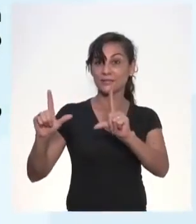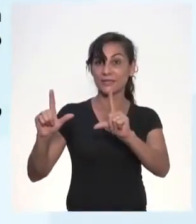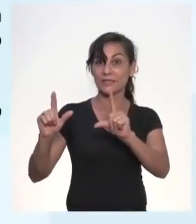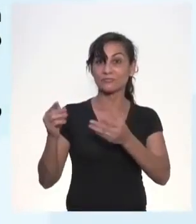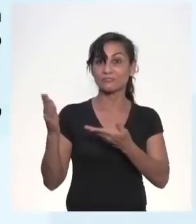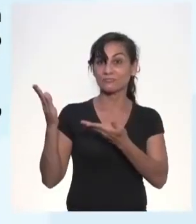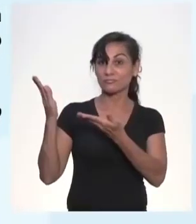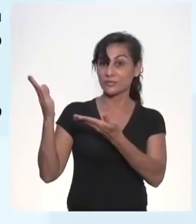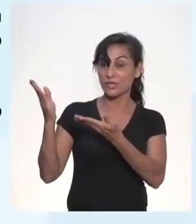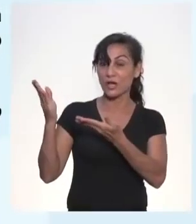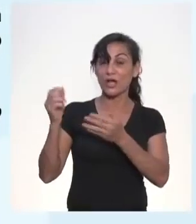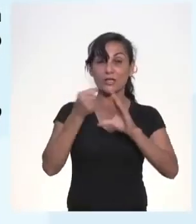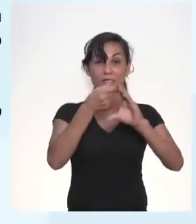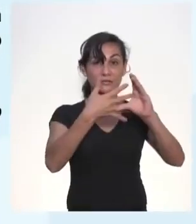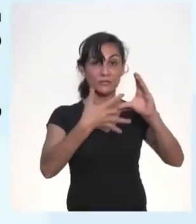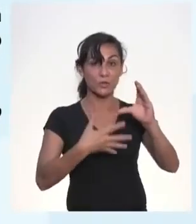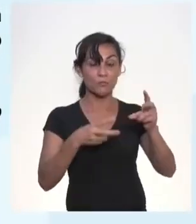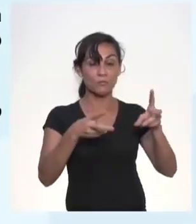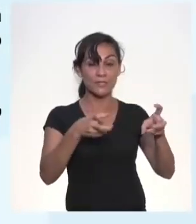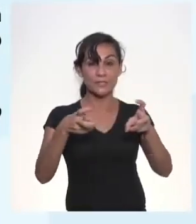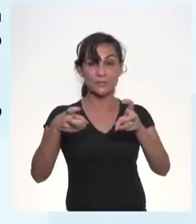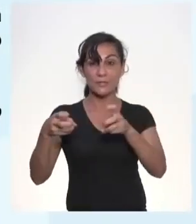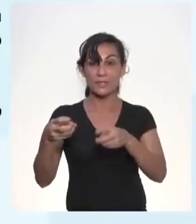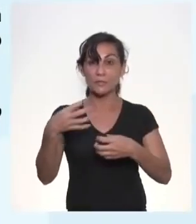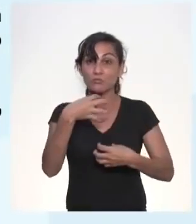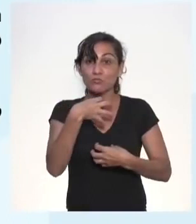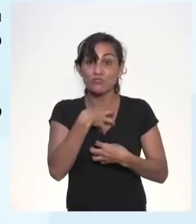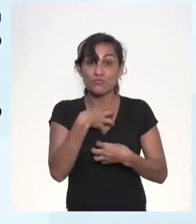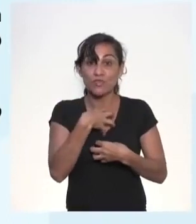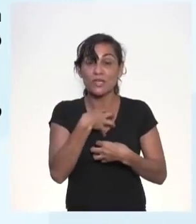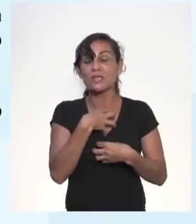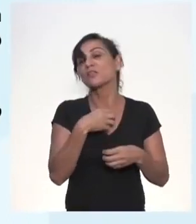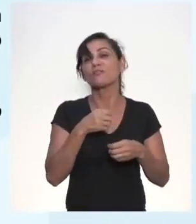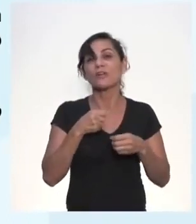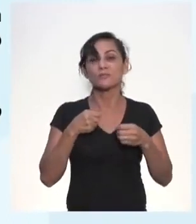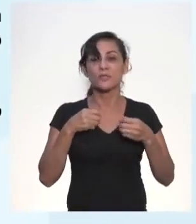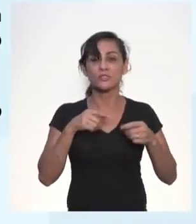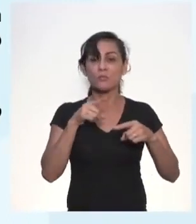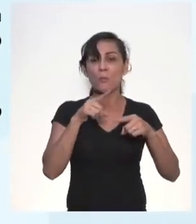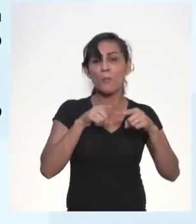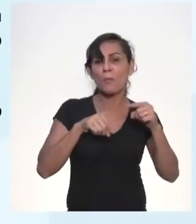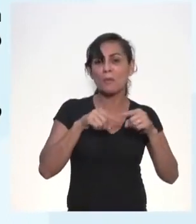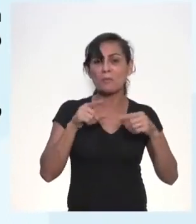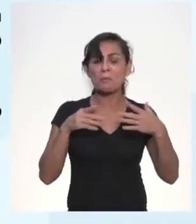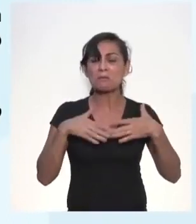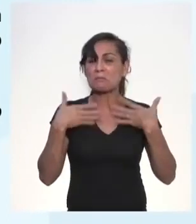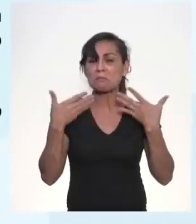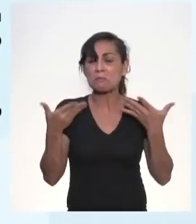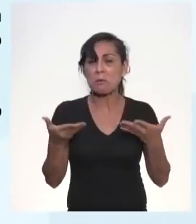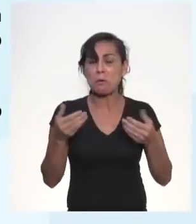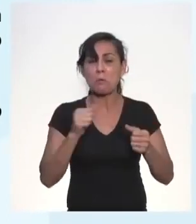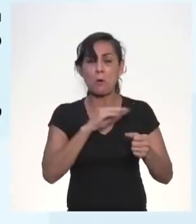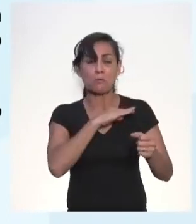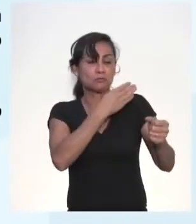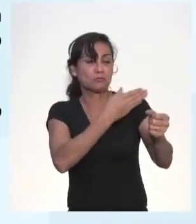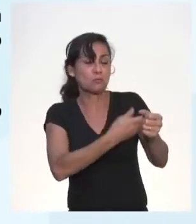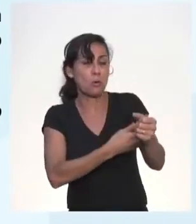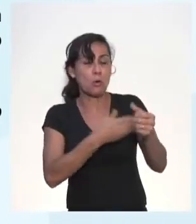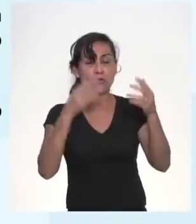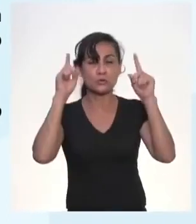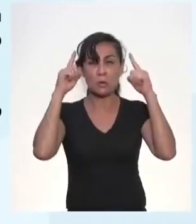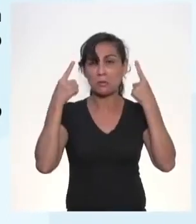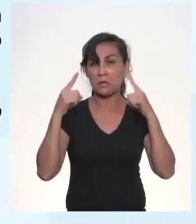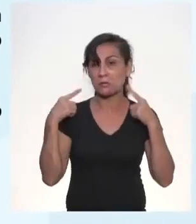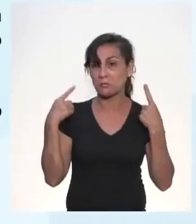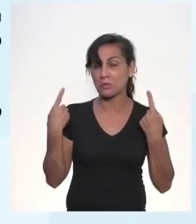Características físicas são aquelas que são percebidas pelos sentidos, fazem parte da construção material do personagem, tipo alto, musculoso, de olhos castanhos, cabelo